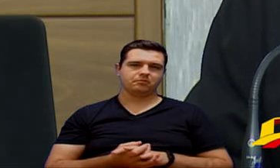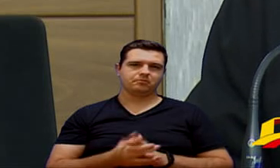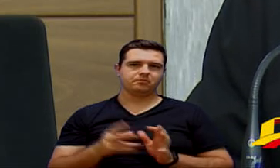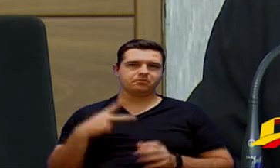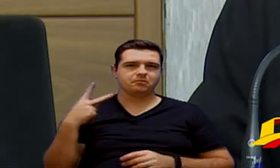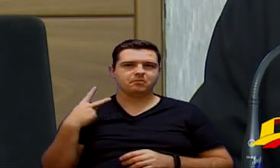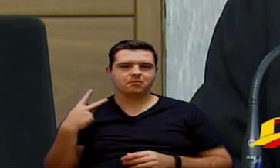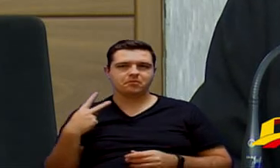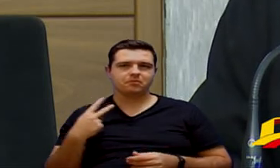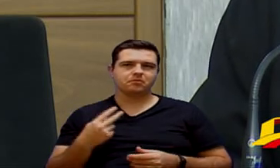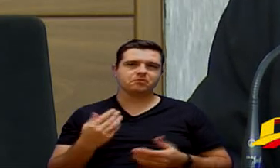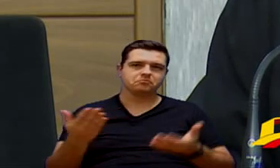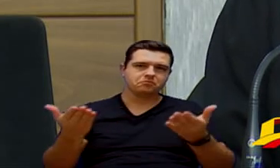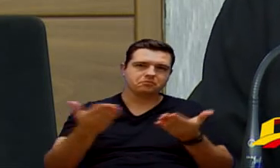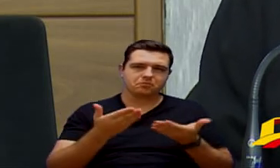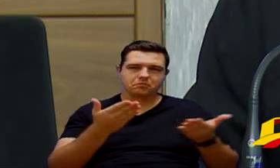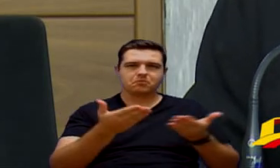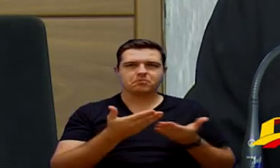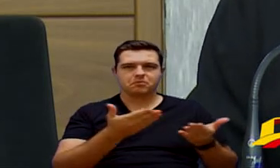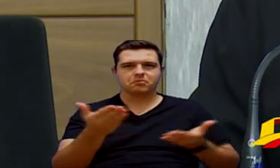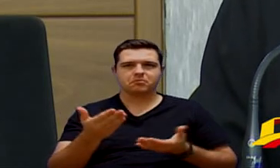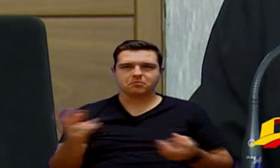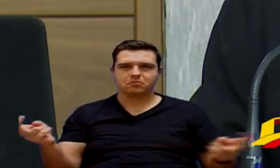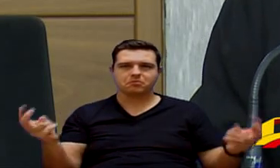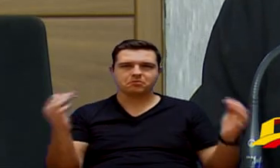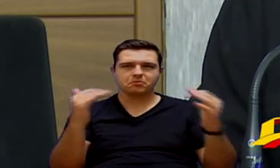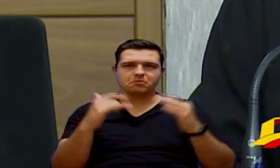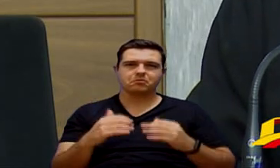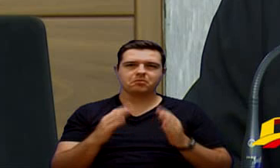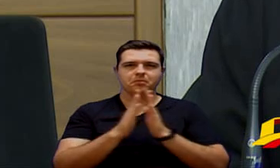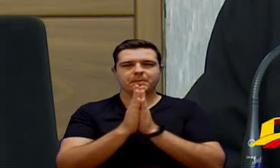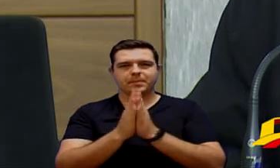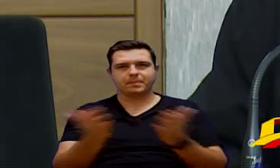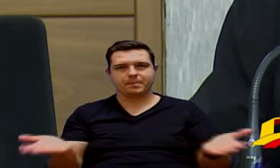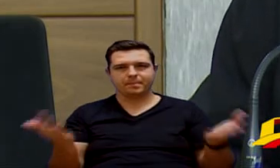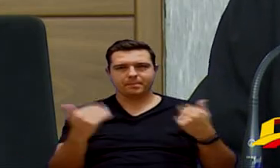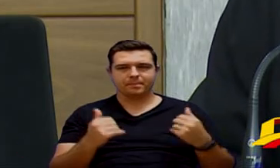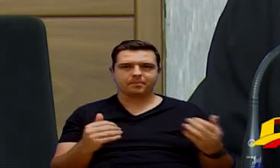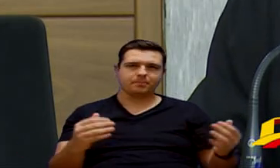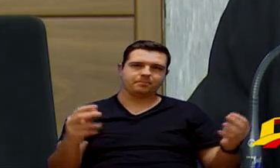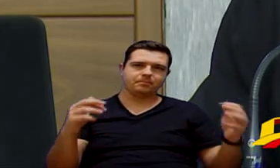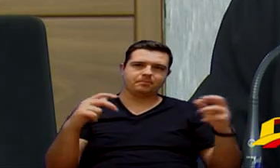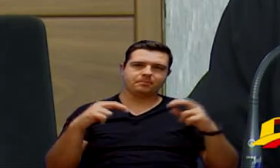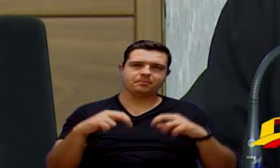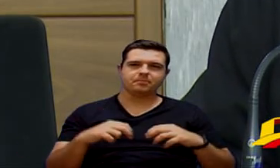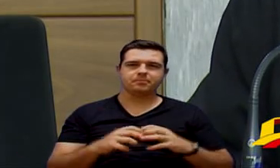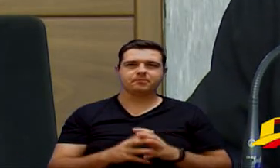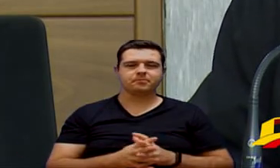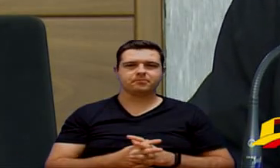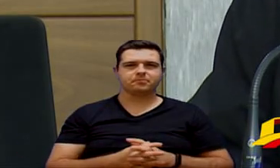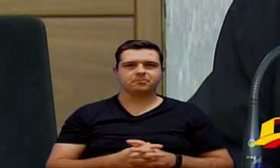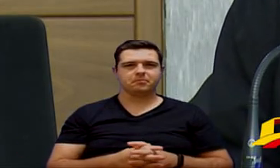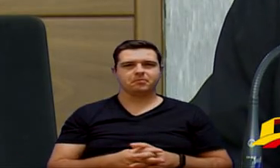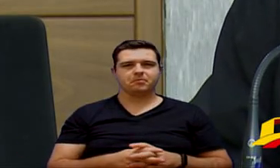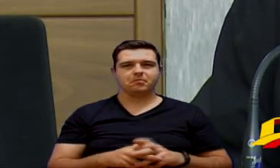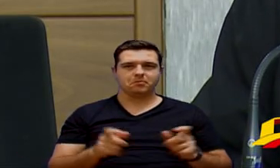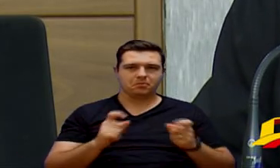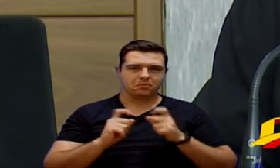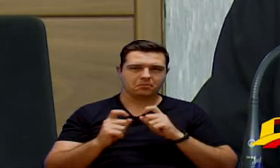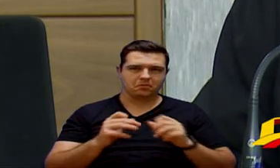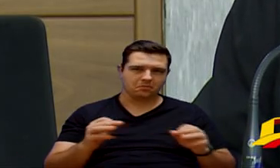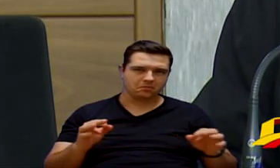Vereador Ítalo, vereador Cícero e Silvano. Eu vou ter que encerrar a